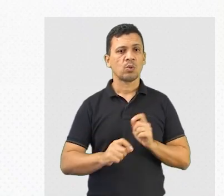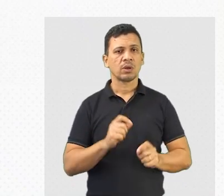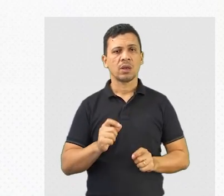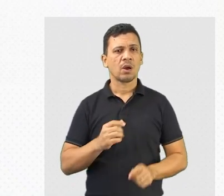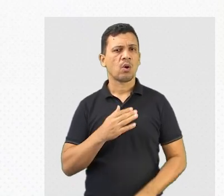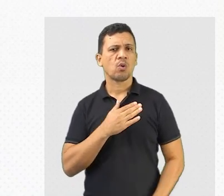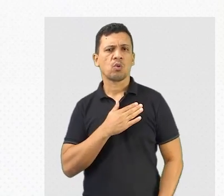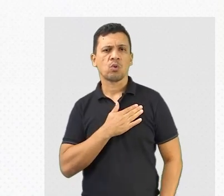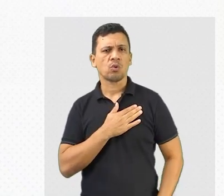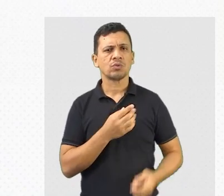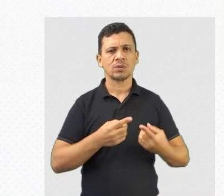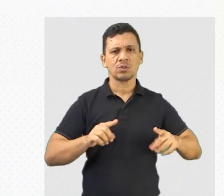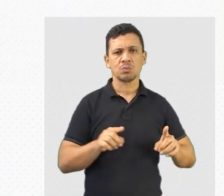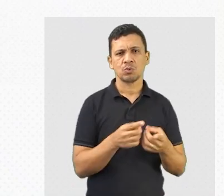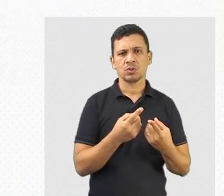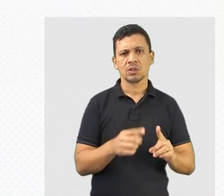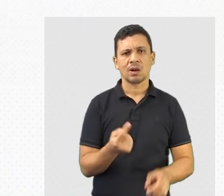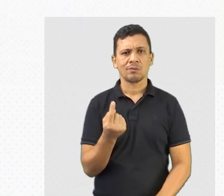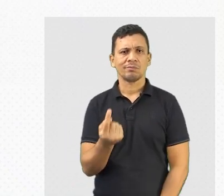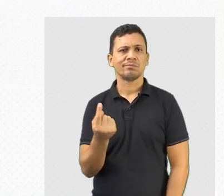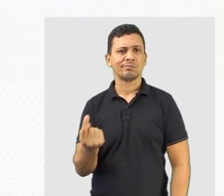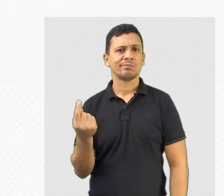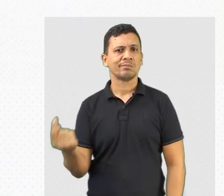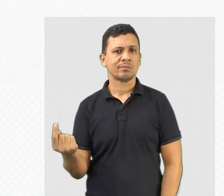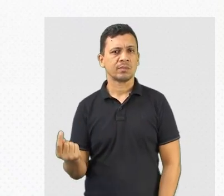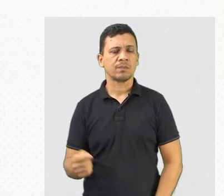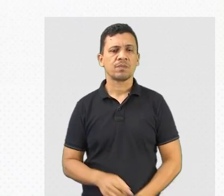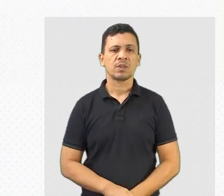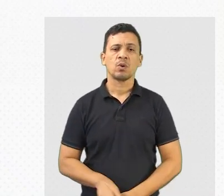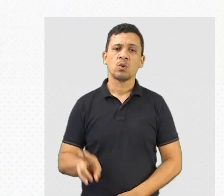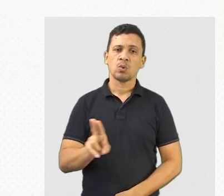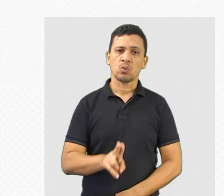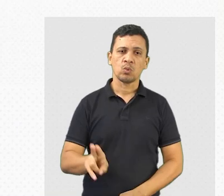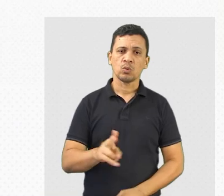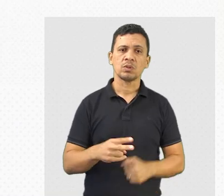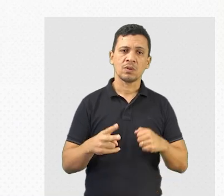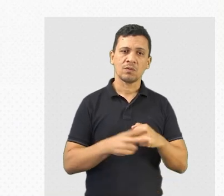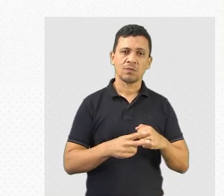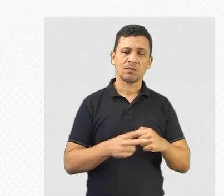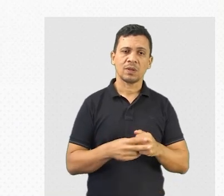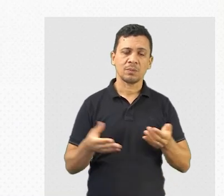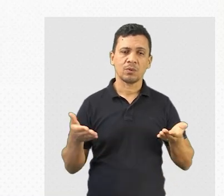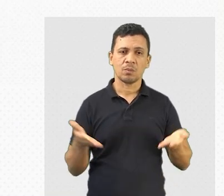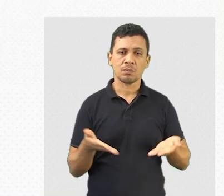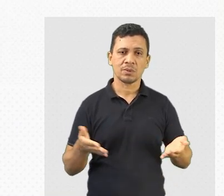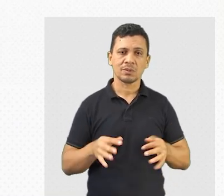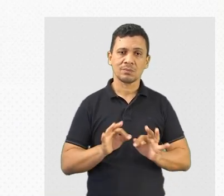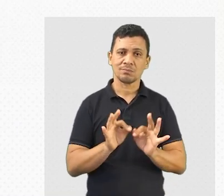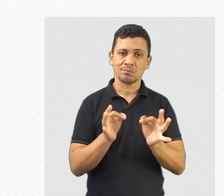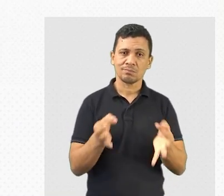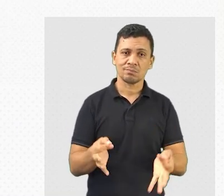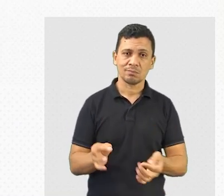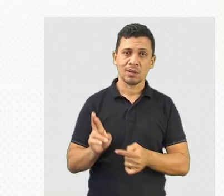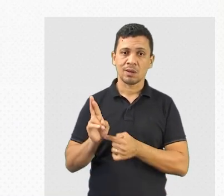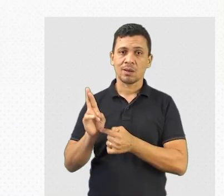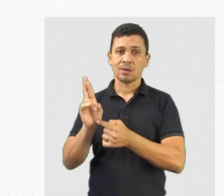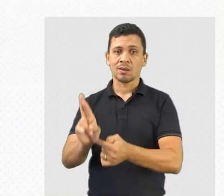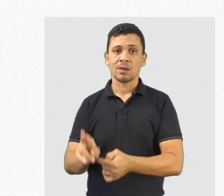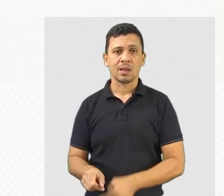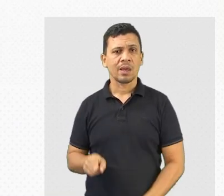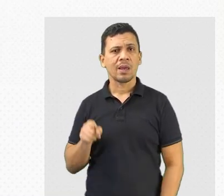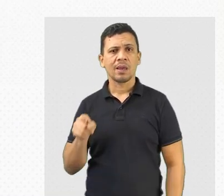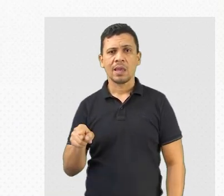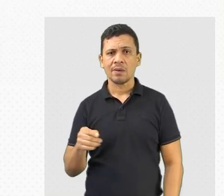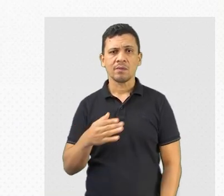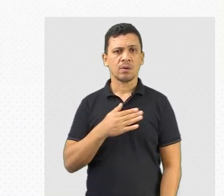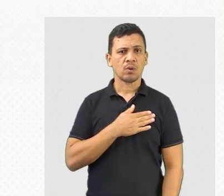musicais de um indivíduo. Então, você usa o presente simples como uma forma de representar que aquela preferência ou